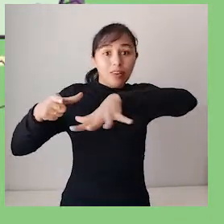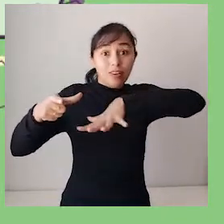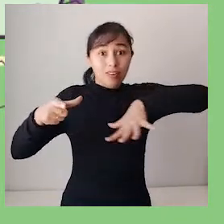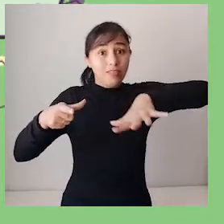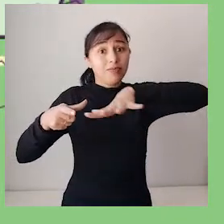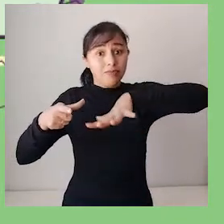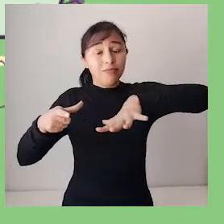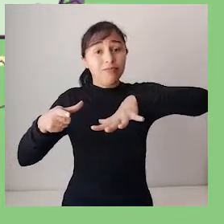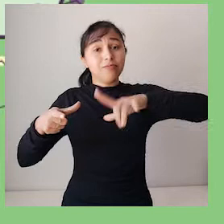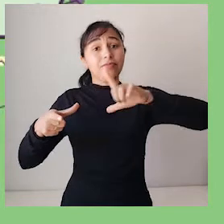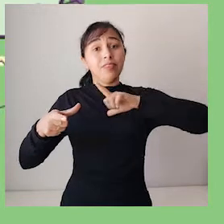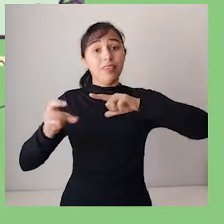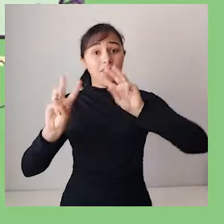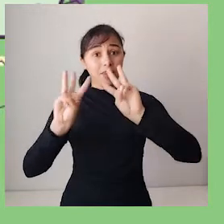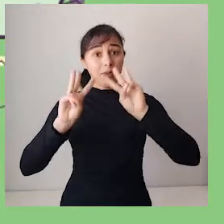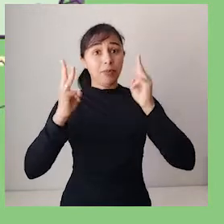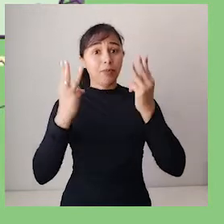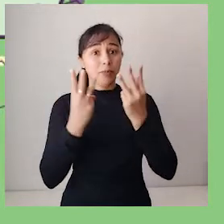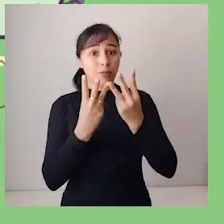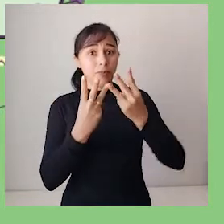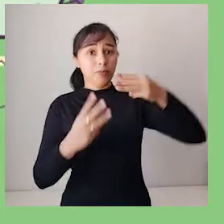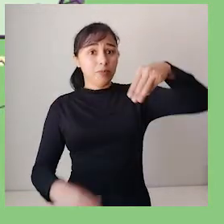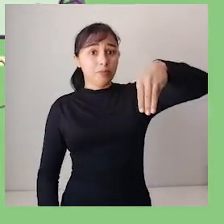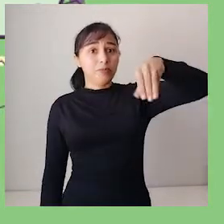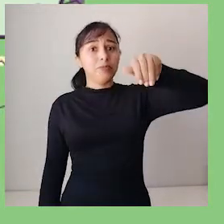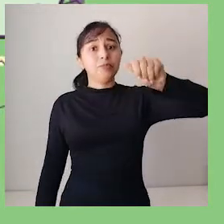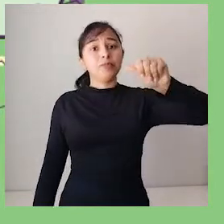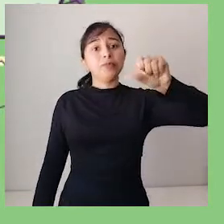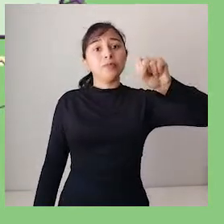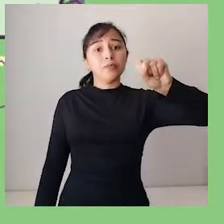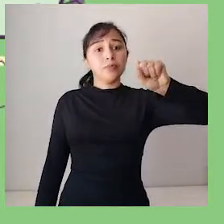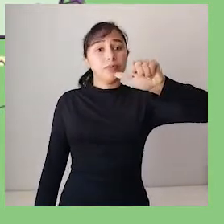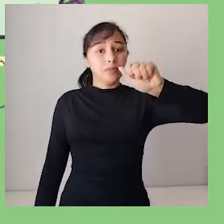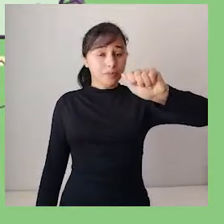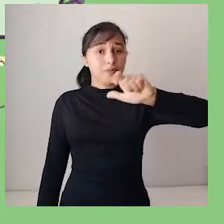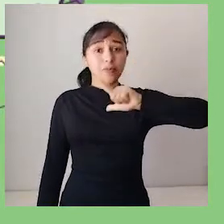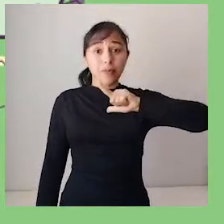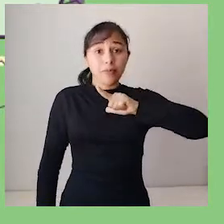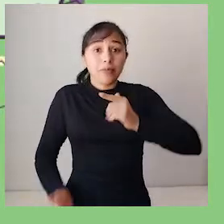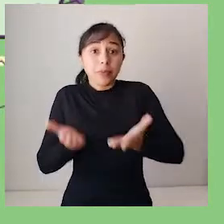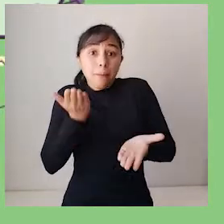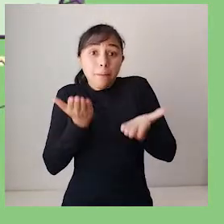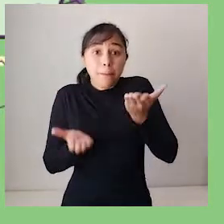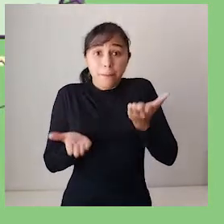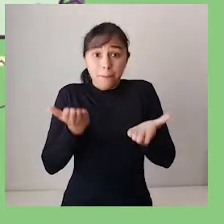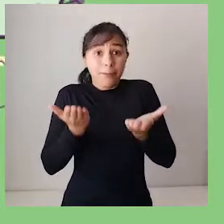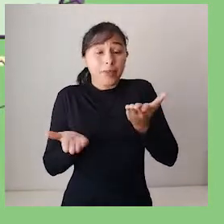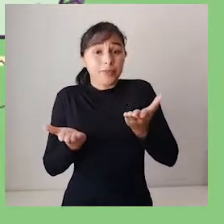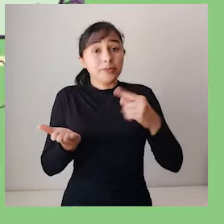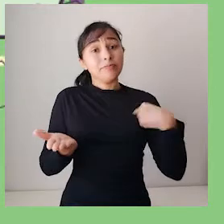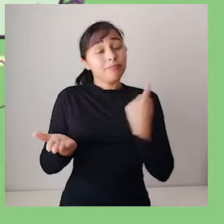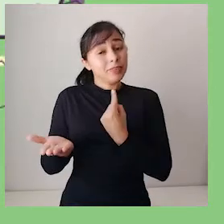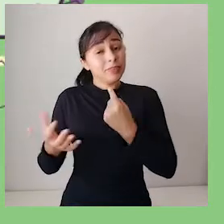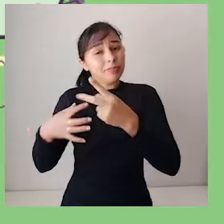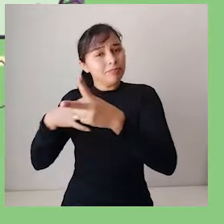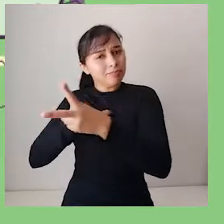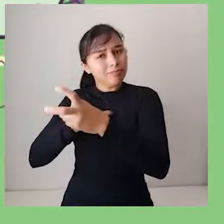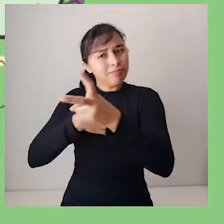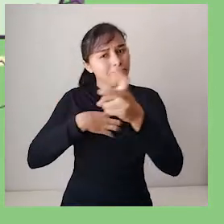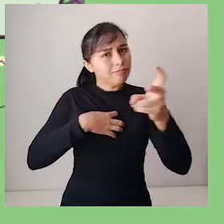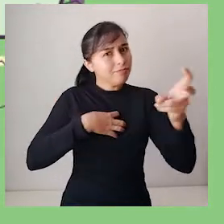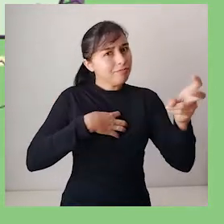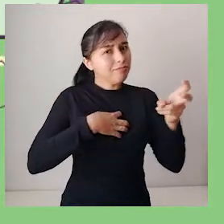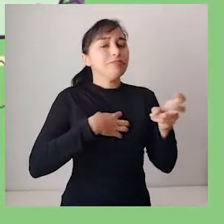no espaço, tem massa e peso e pode impressionar os nossos sentidos. Ela